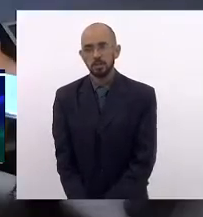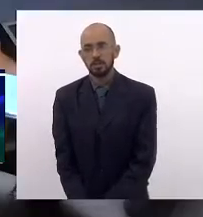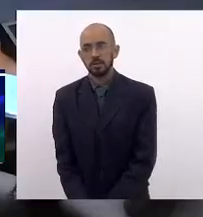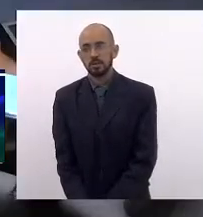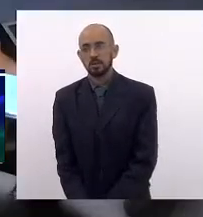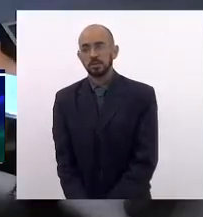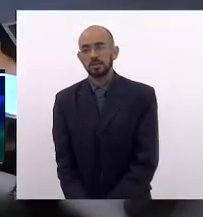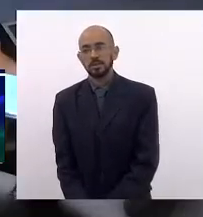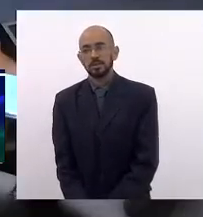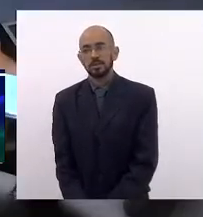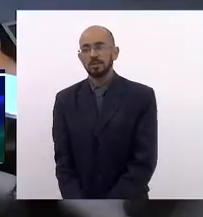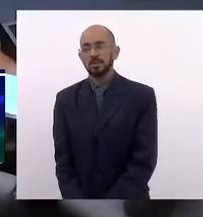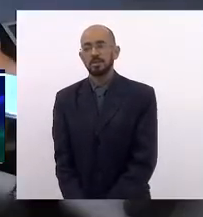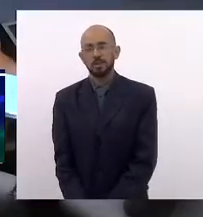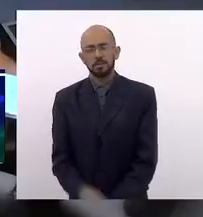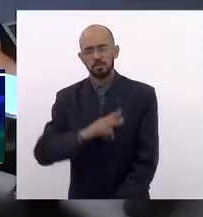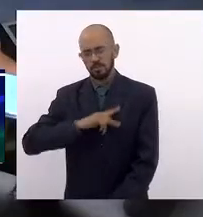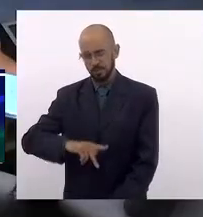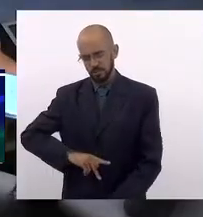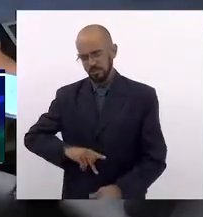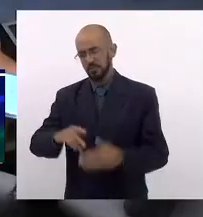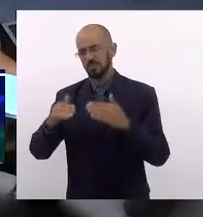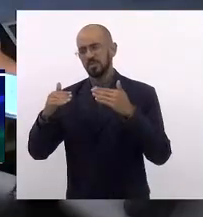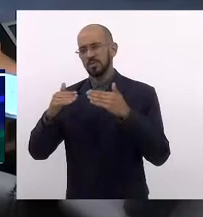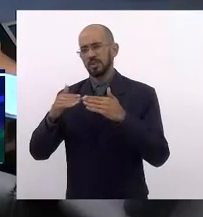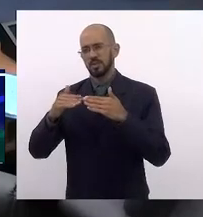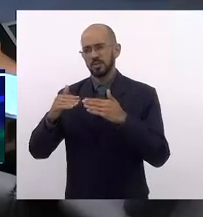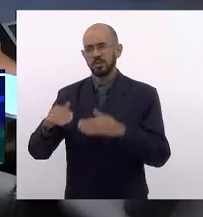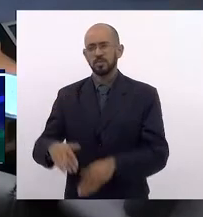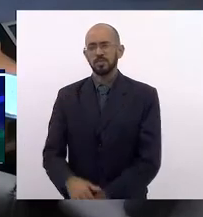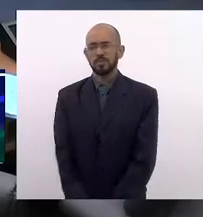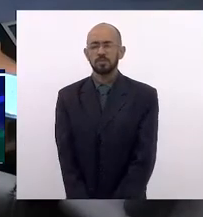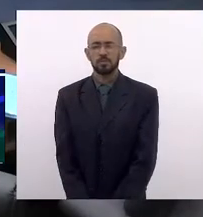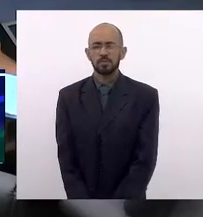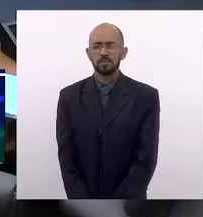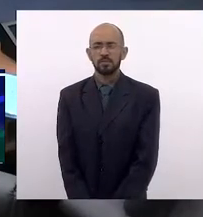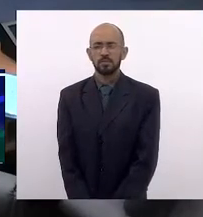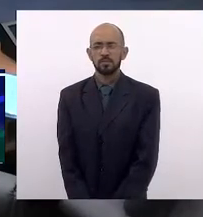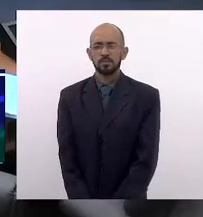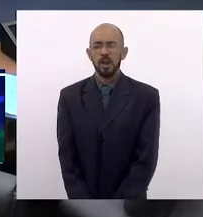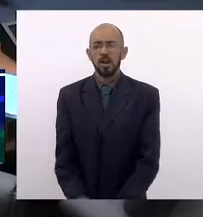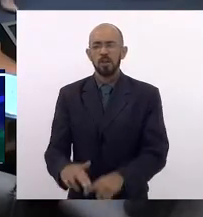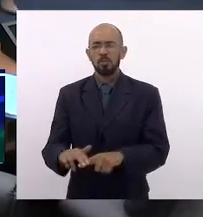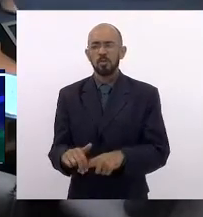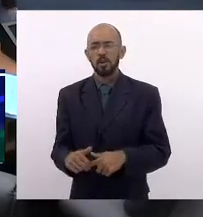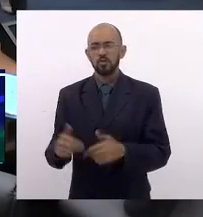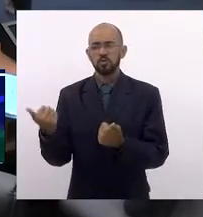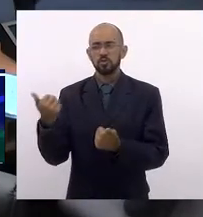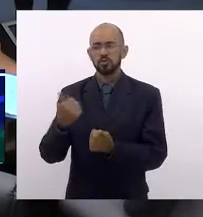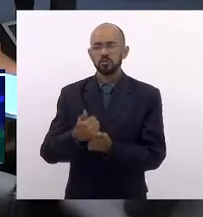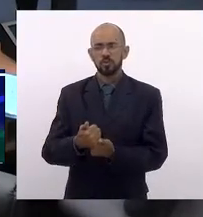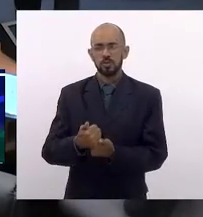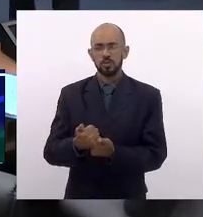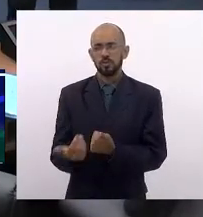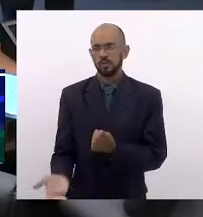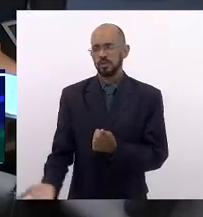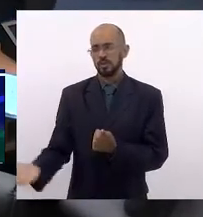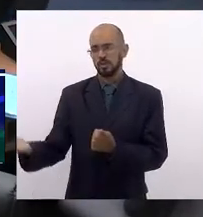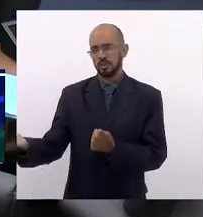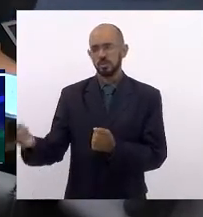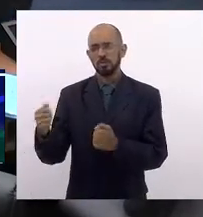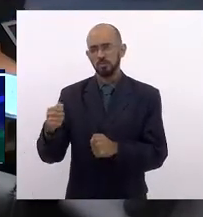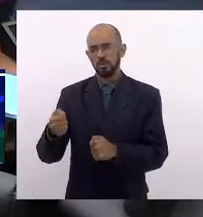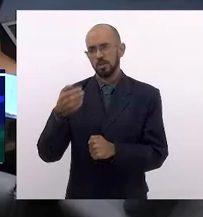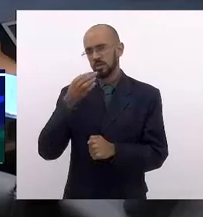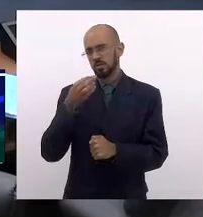o presidente favorável já que o substitutivo vossa excelência pela Marta autora poderá